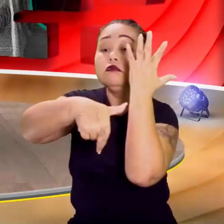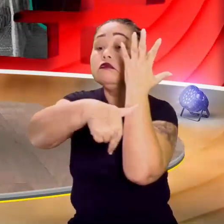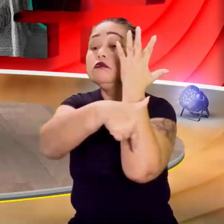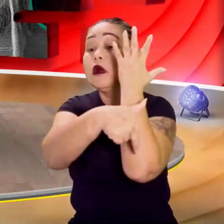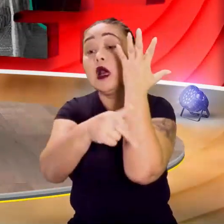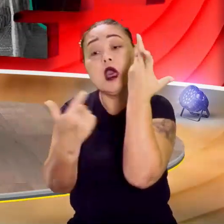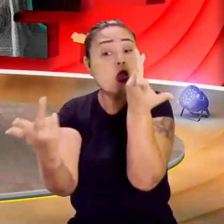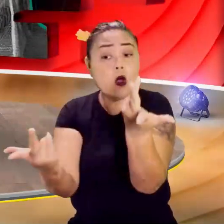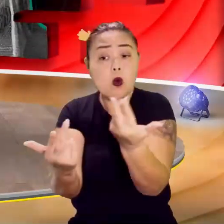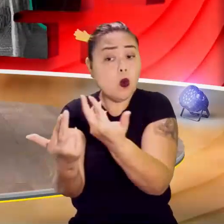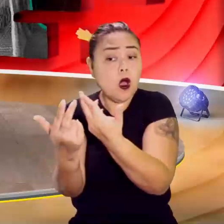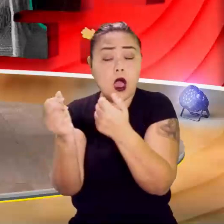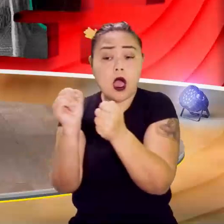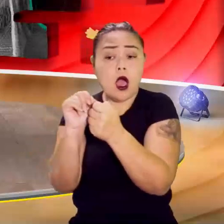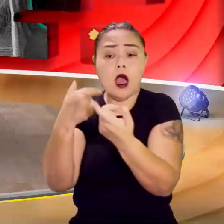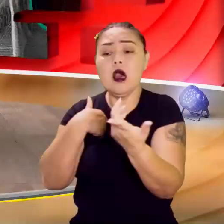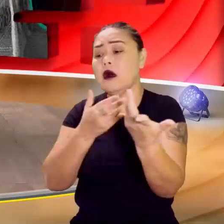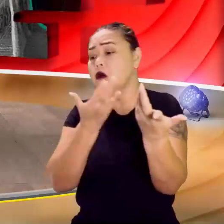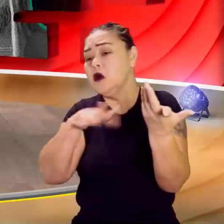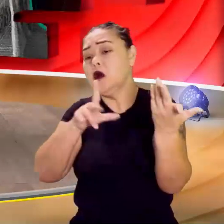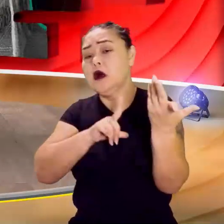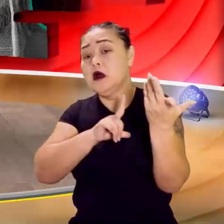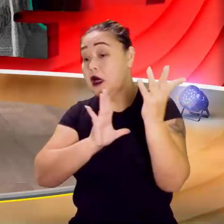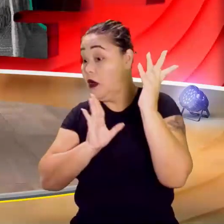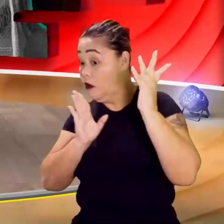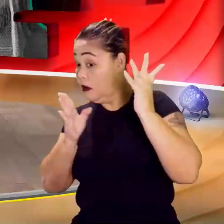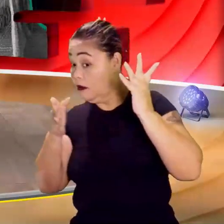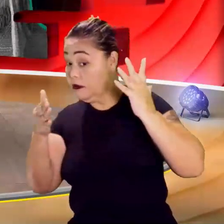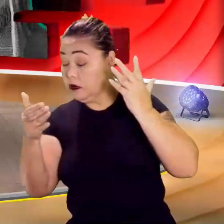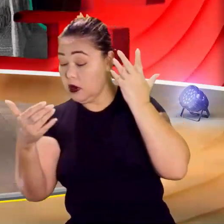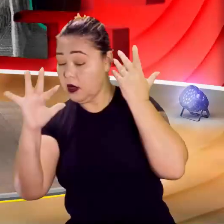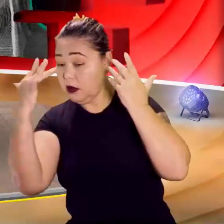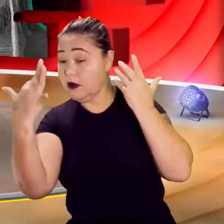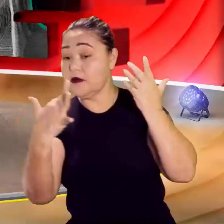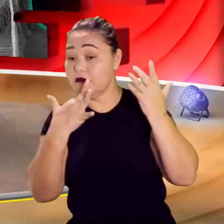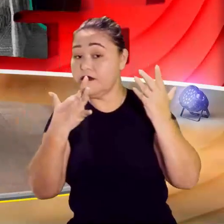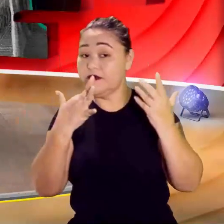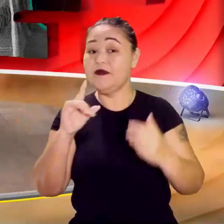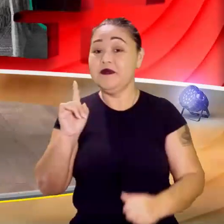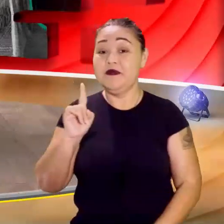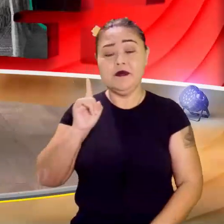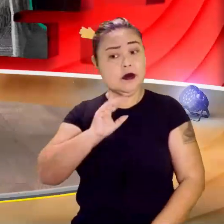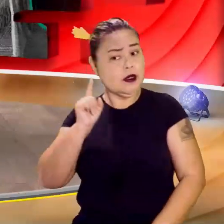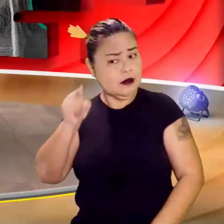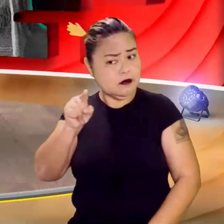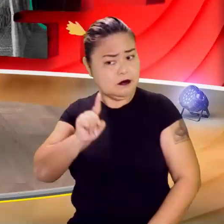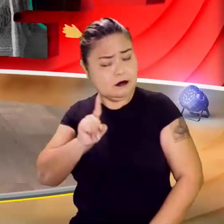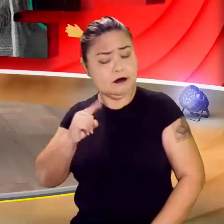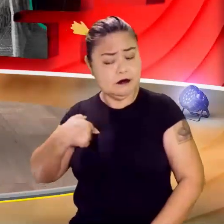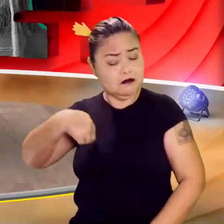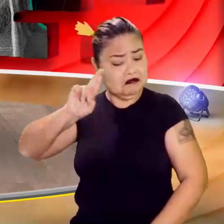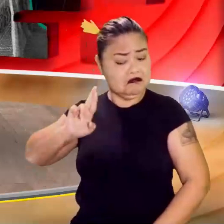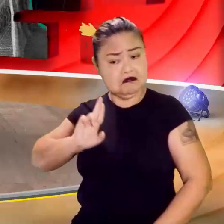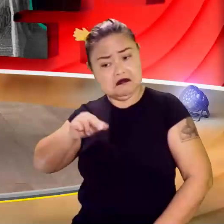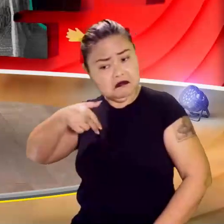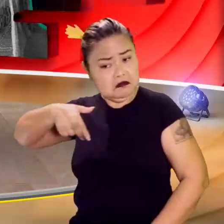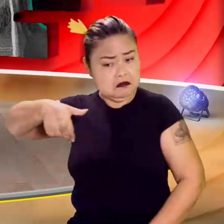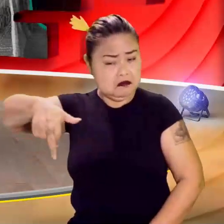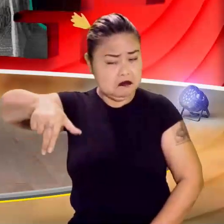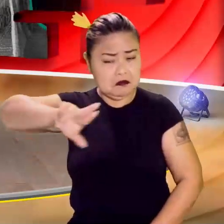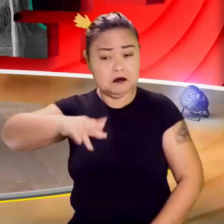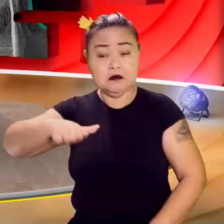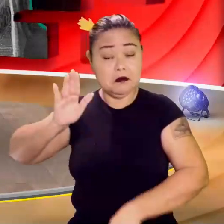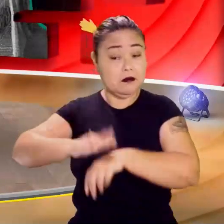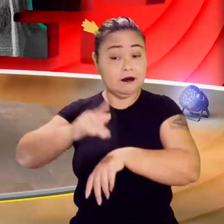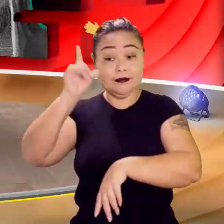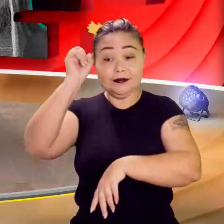vai, imagina, não quero ir por aí não, porque eu vou por aqui. Não. Conhece alguém assim? Eu vou por aqui. Então, eu quero ir pelo caminho